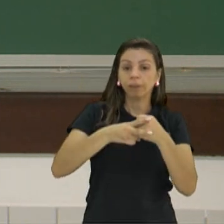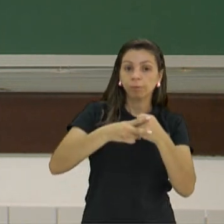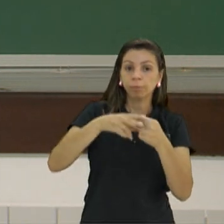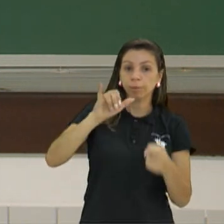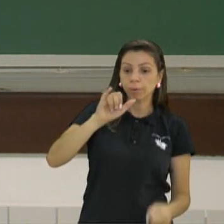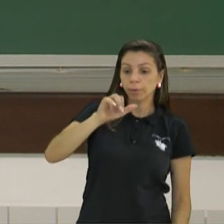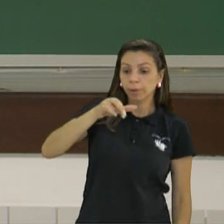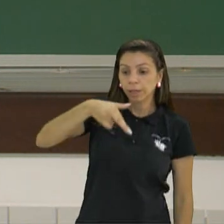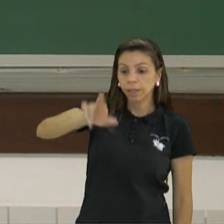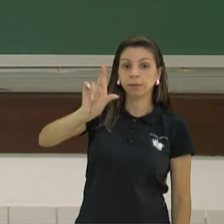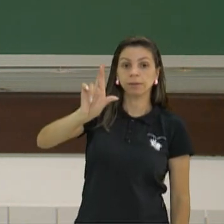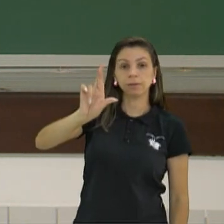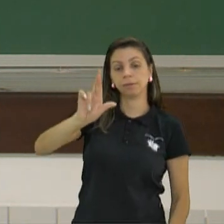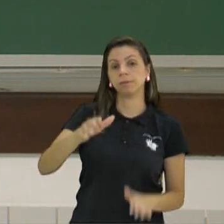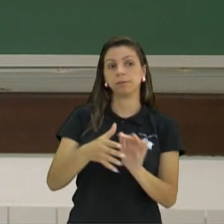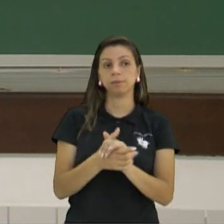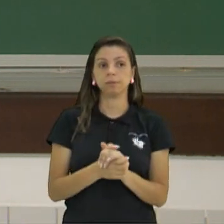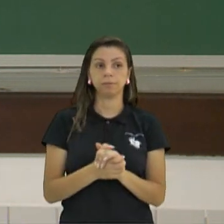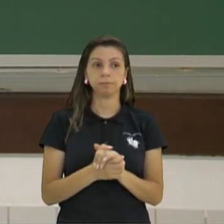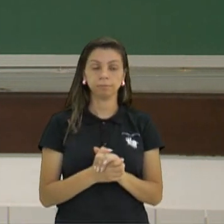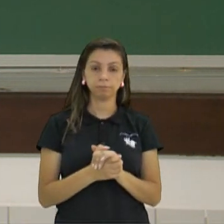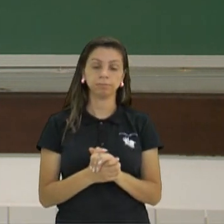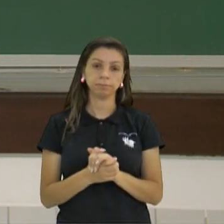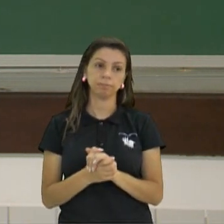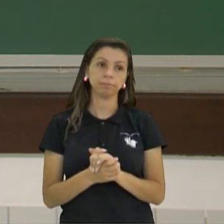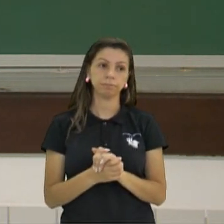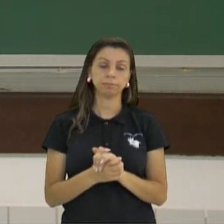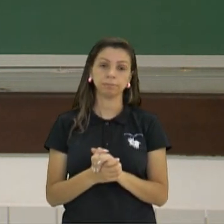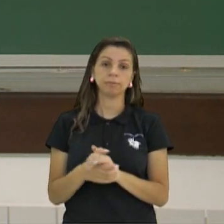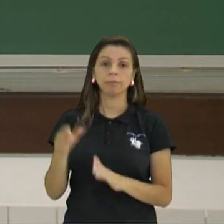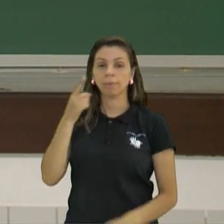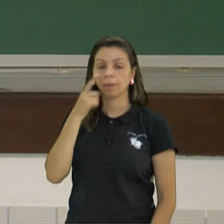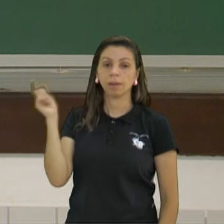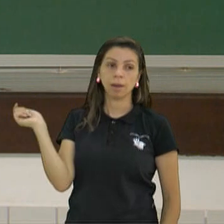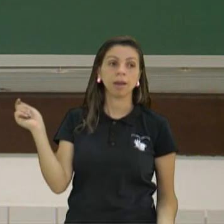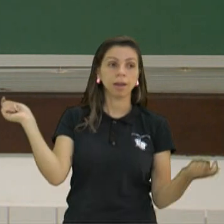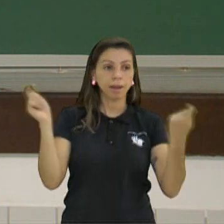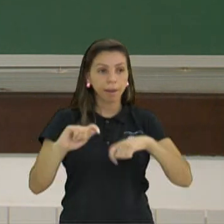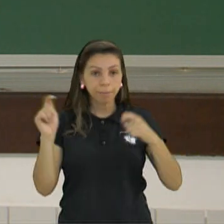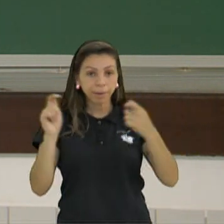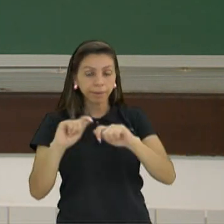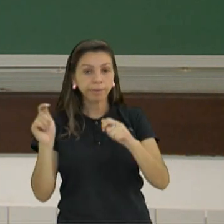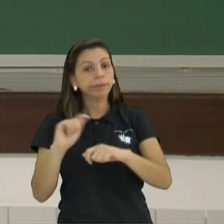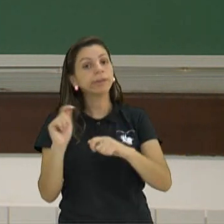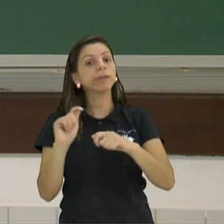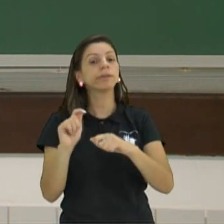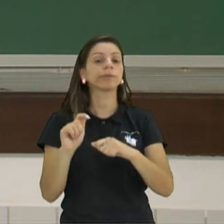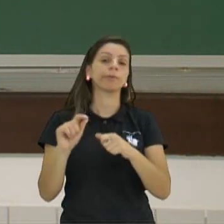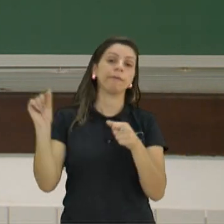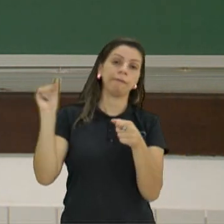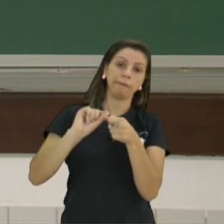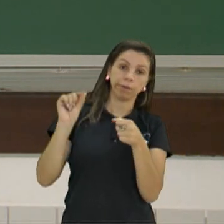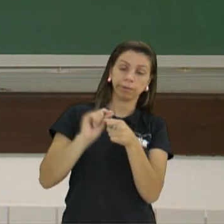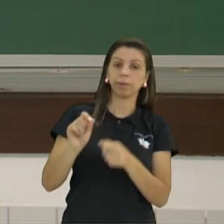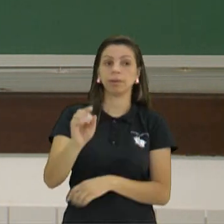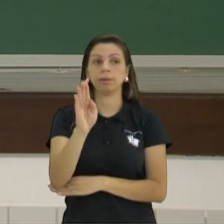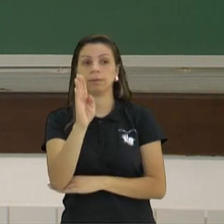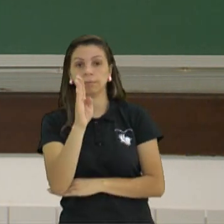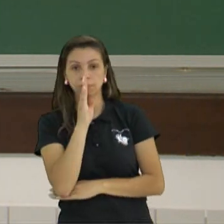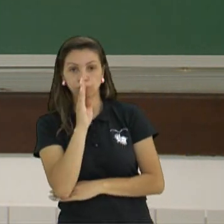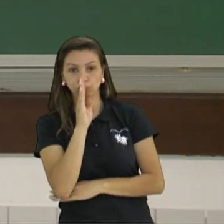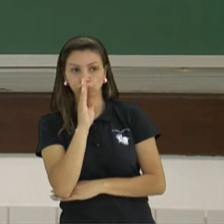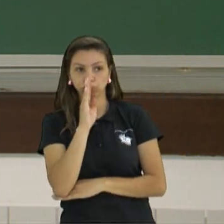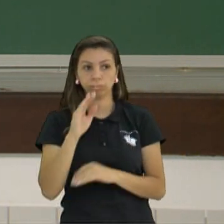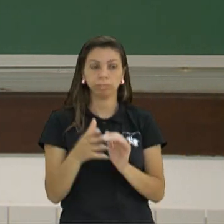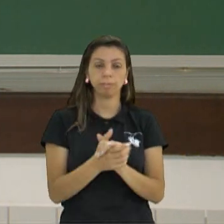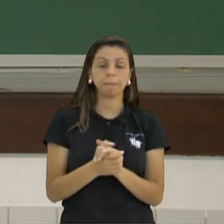Façamos silêncio, o exemplo, um verbo. É preciso fazer silêncio. Nós temos três verbos juntinhos aqui.